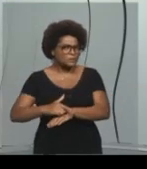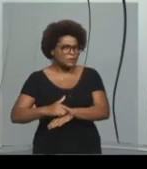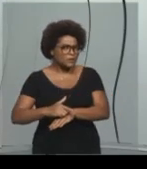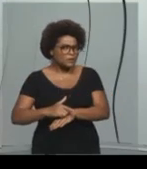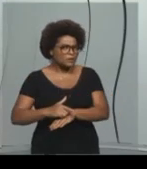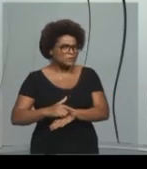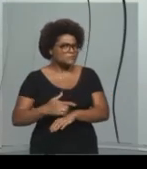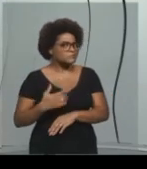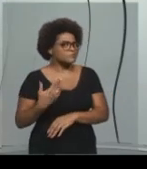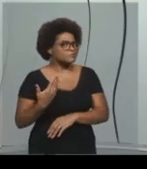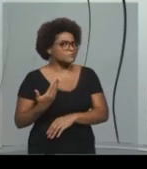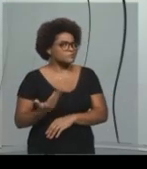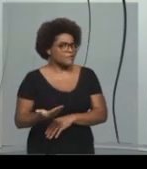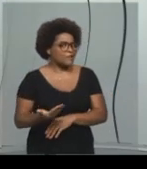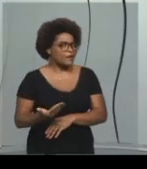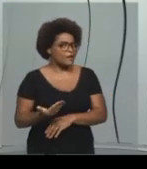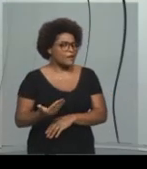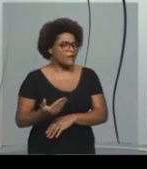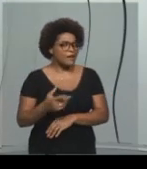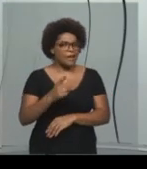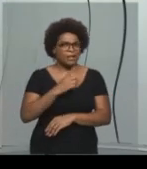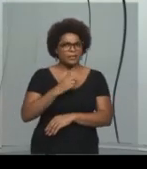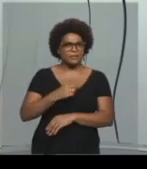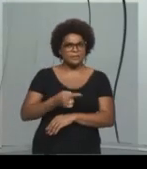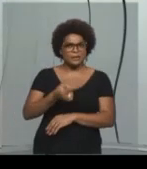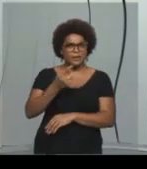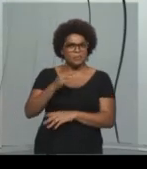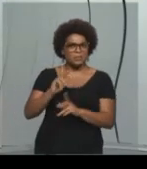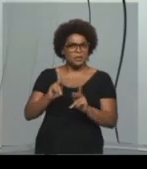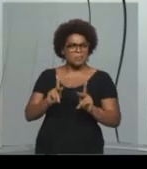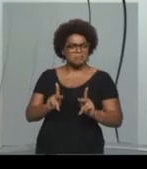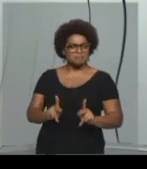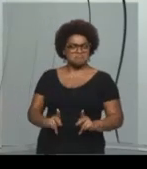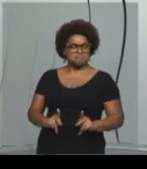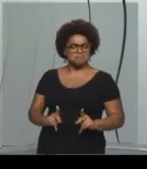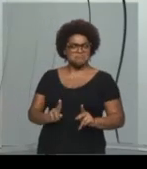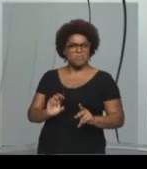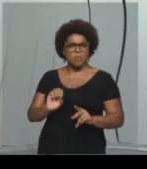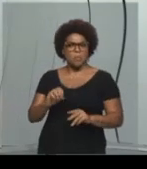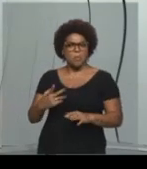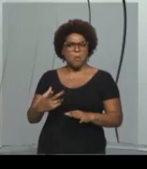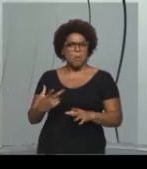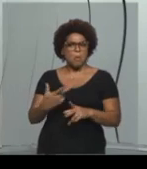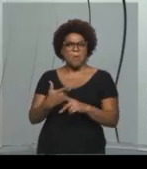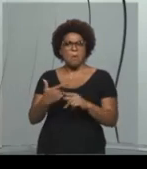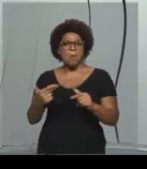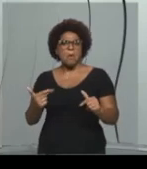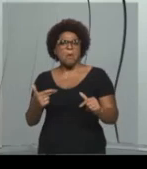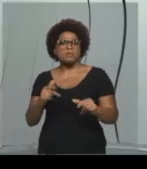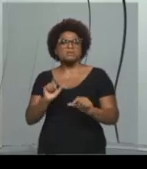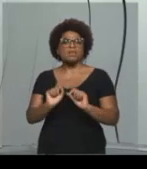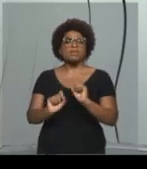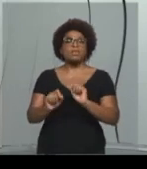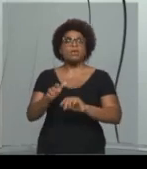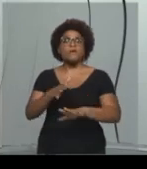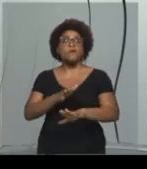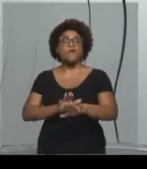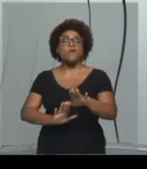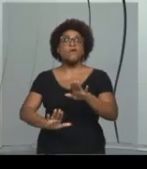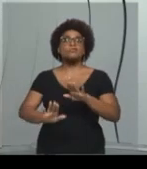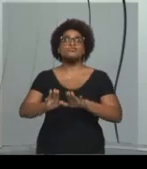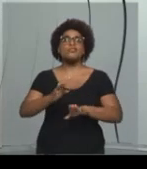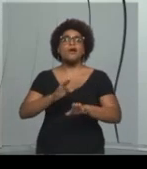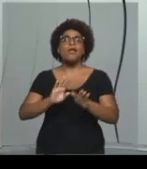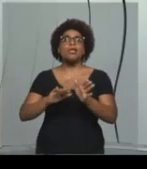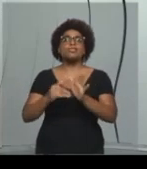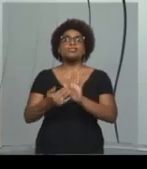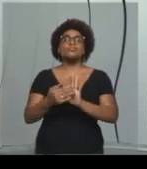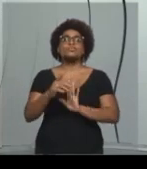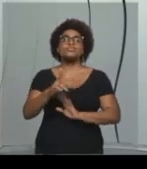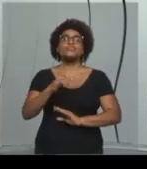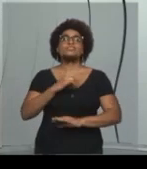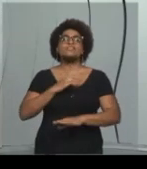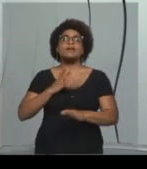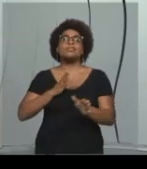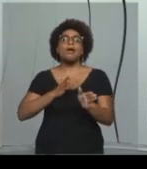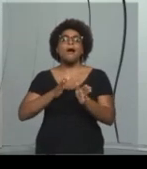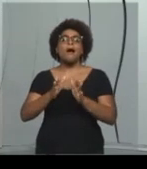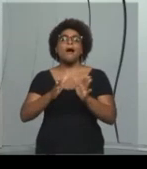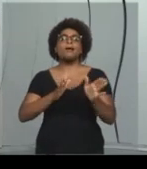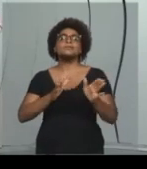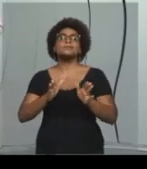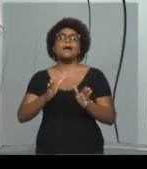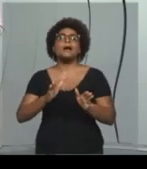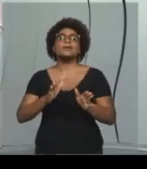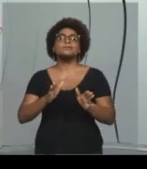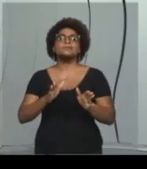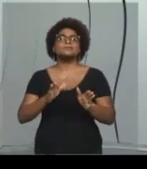exemplo, que controla aquilo que vai ser lido, visto, ouvido e acessado como cultura, você pode sim estar